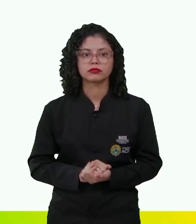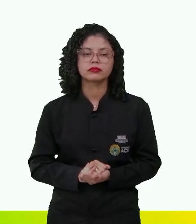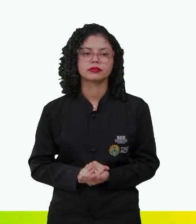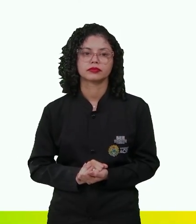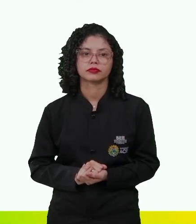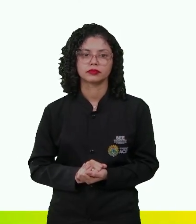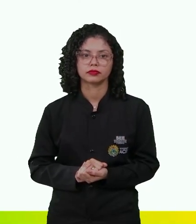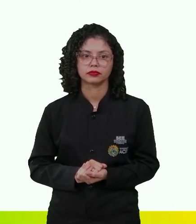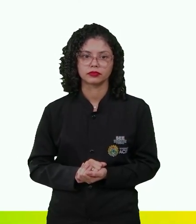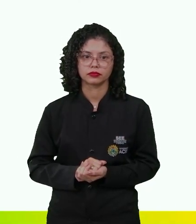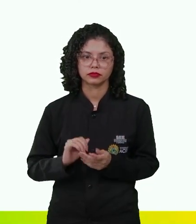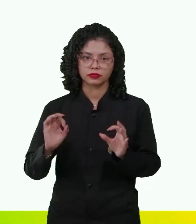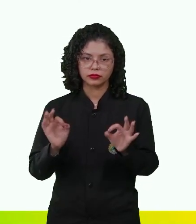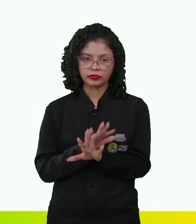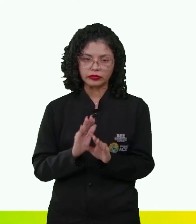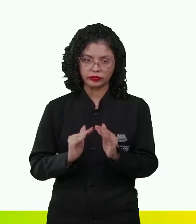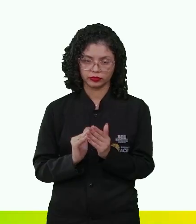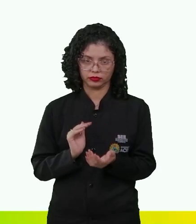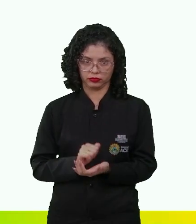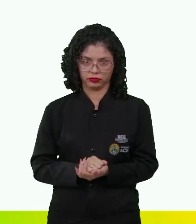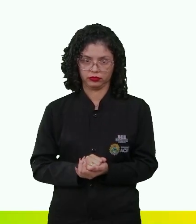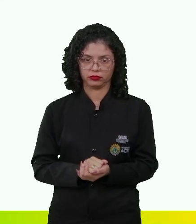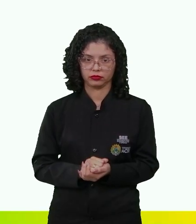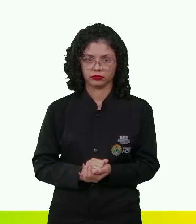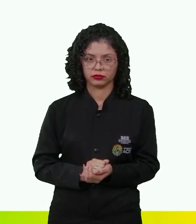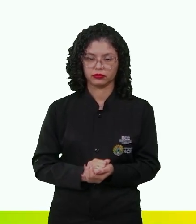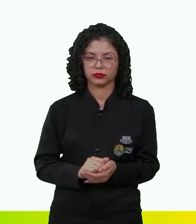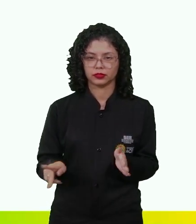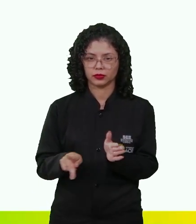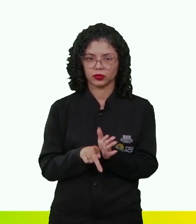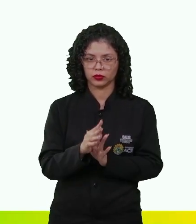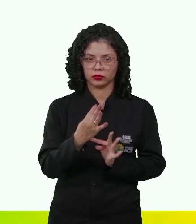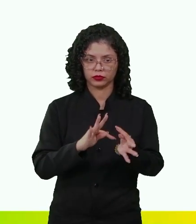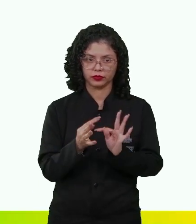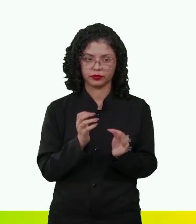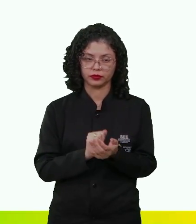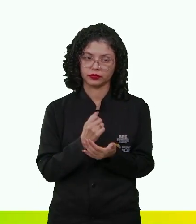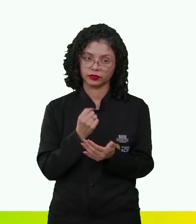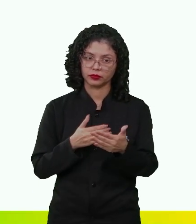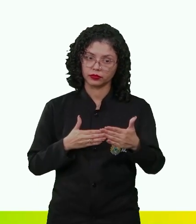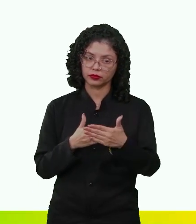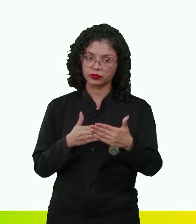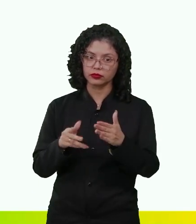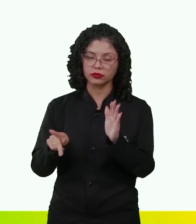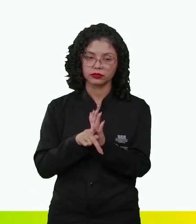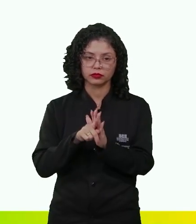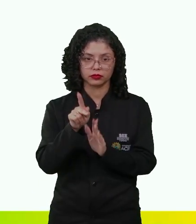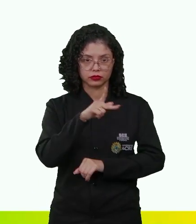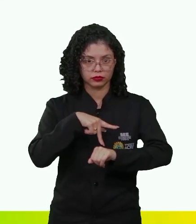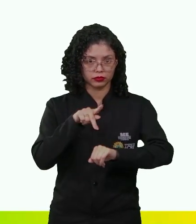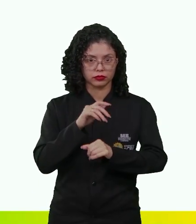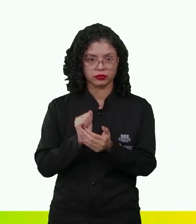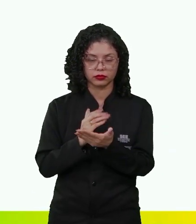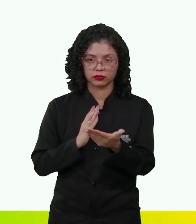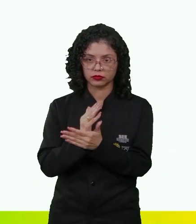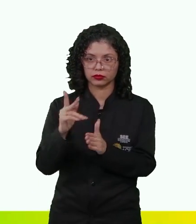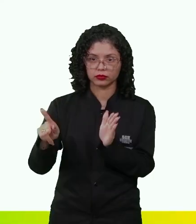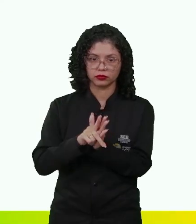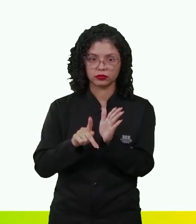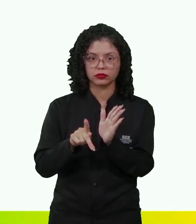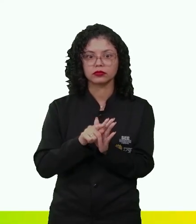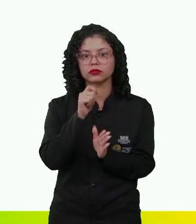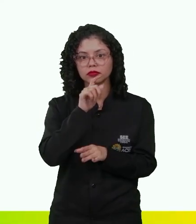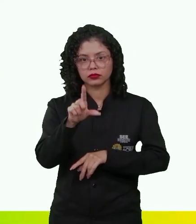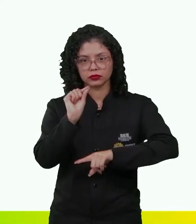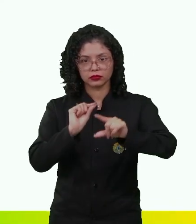A deteriorização da soberania, a dependência tecnológica e financeira limita a autonomia do país em tomar